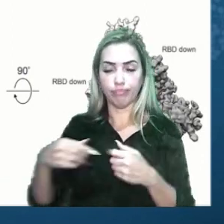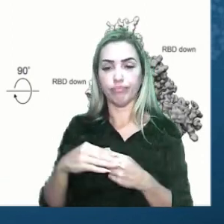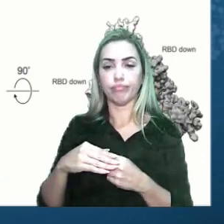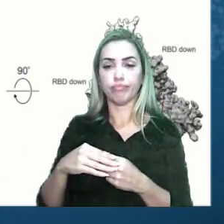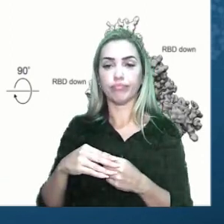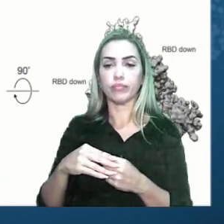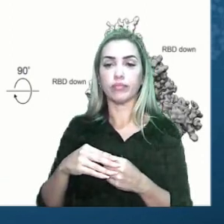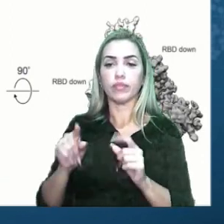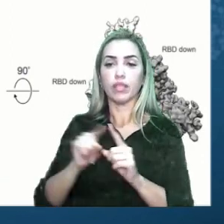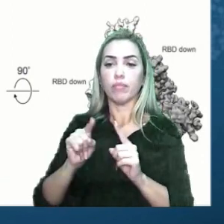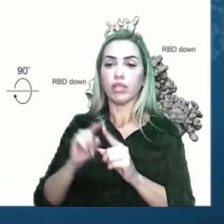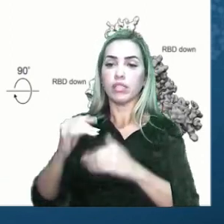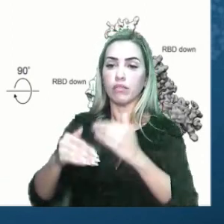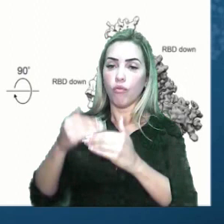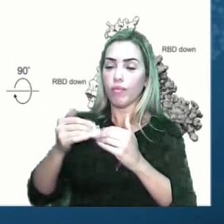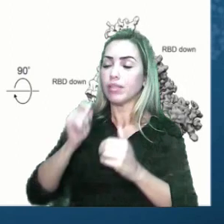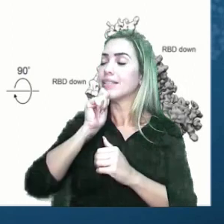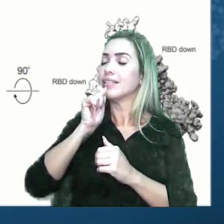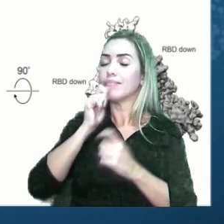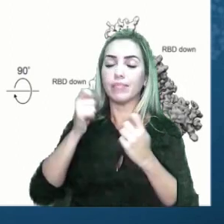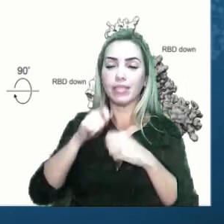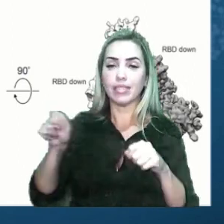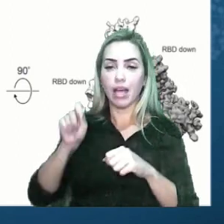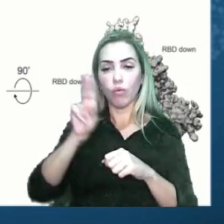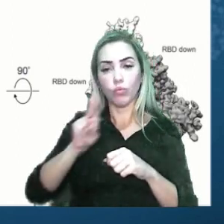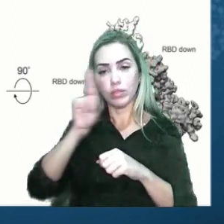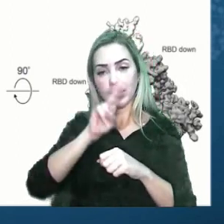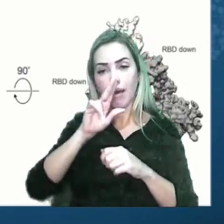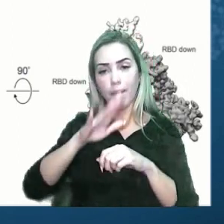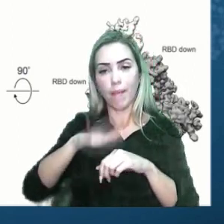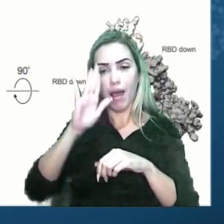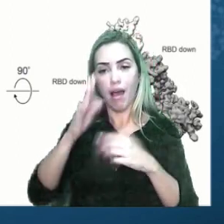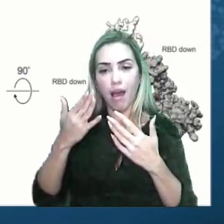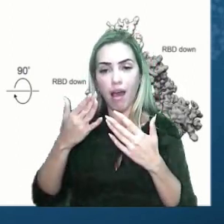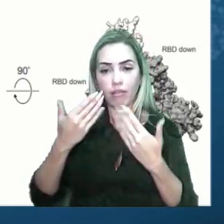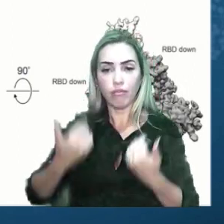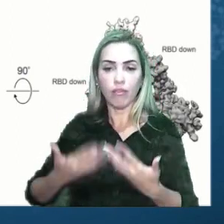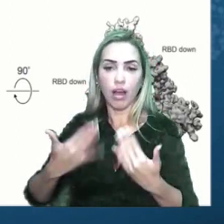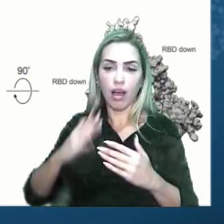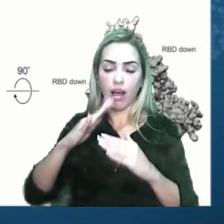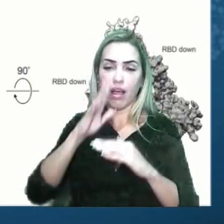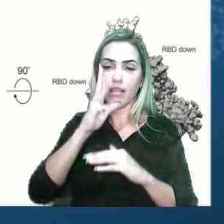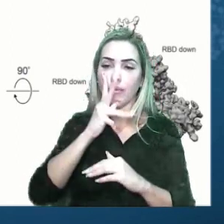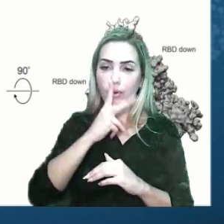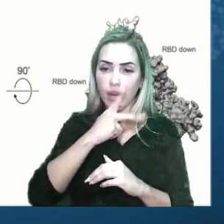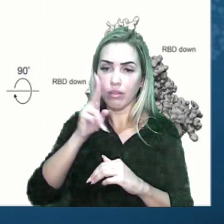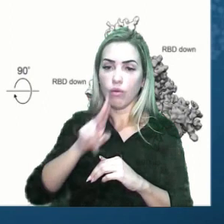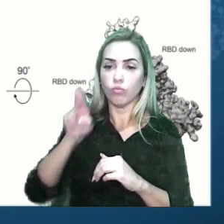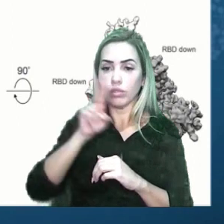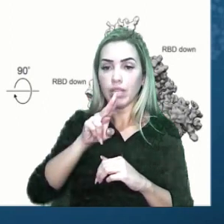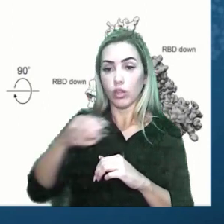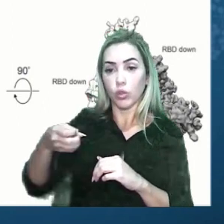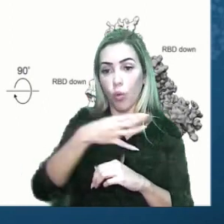o desenvolvimento, sem precisar usar uma abordagem mais lenta, que seria inventar uma nova vacina do